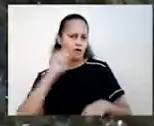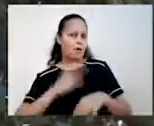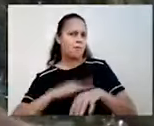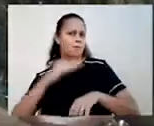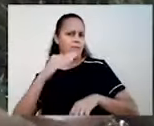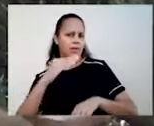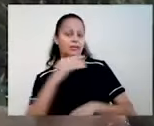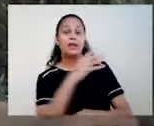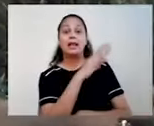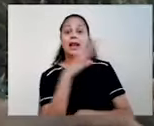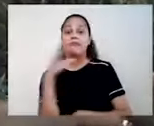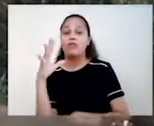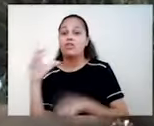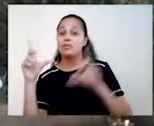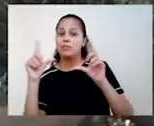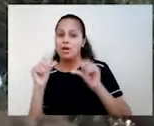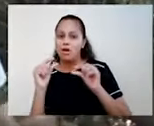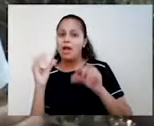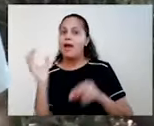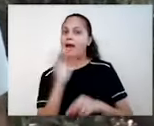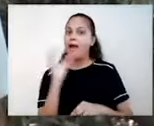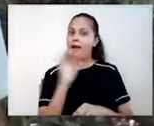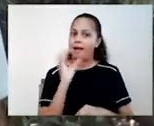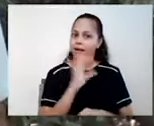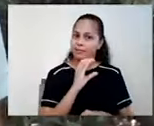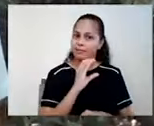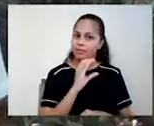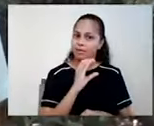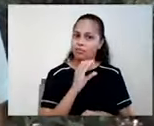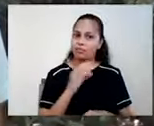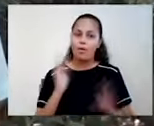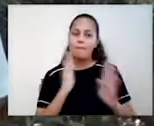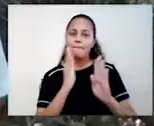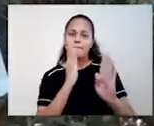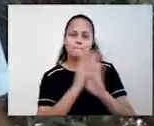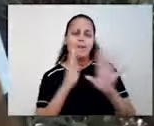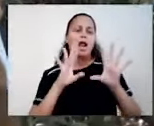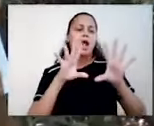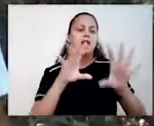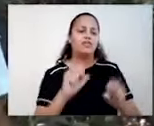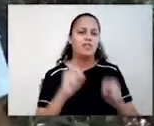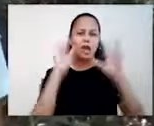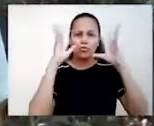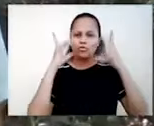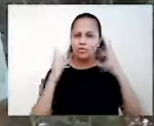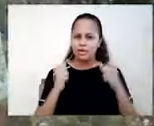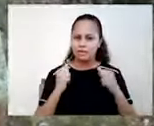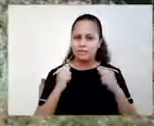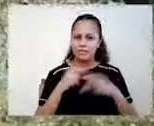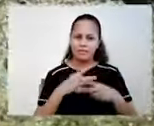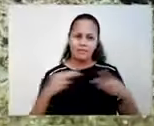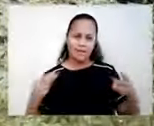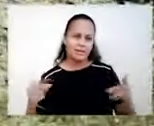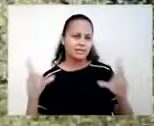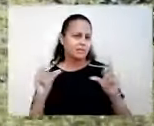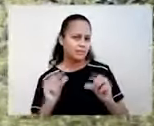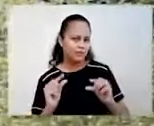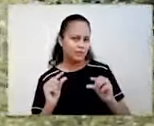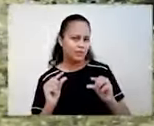presas. Nas florestas, sendo menor, a onça é mais ágil, mais rápida para caçar esses animais menores.